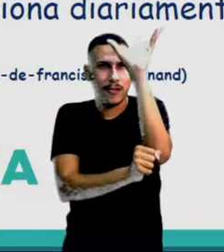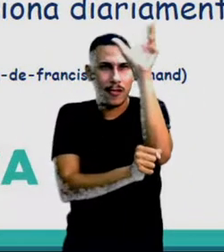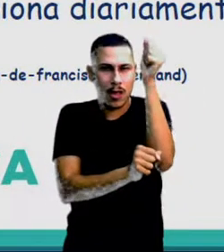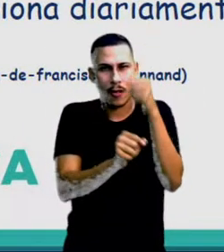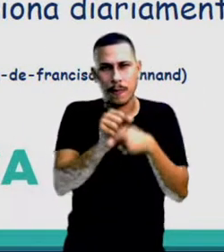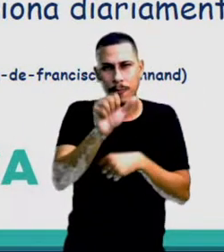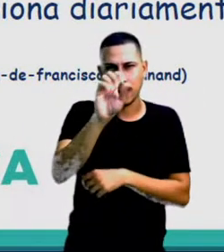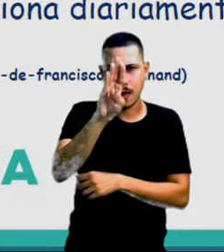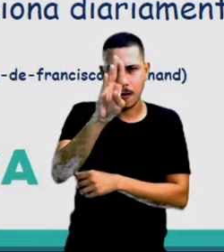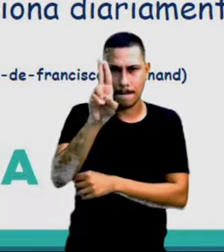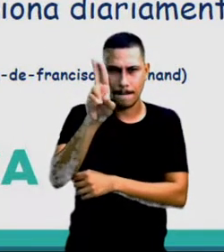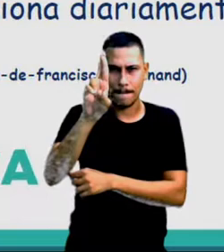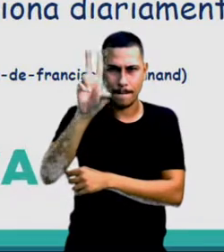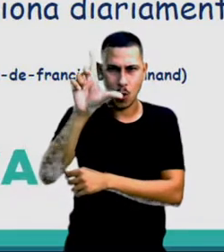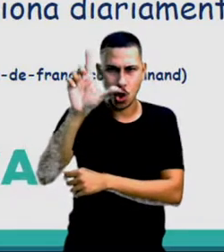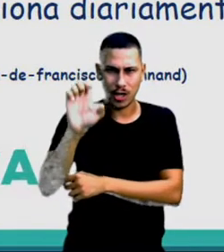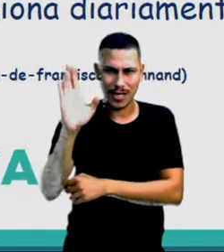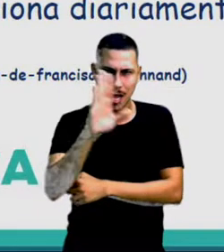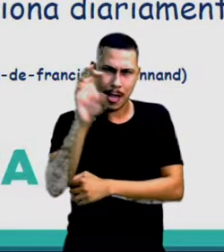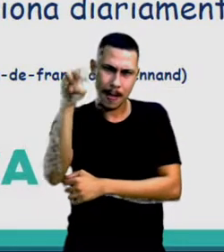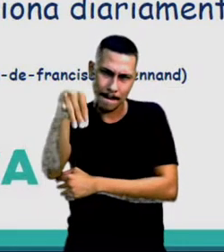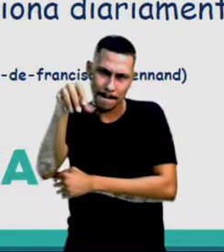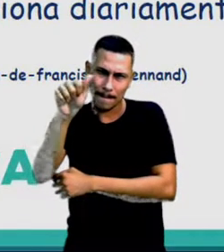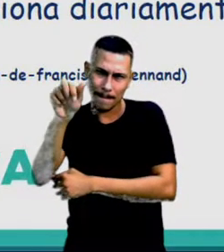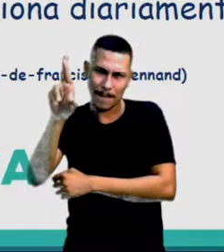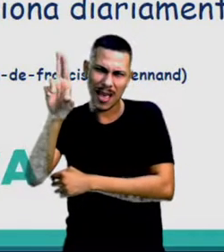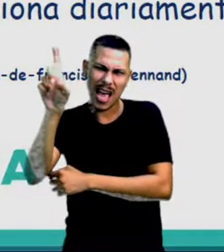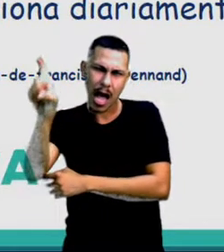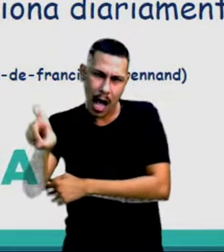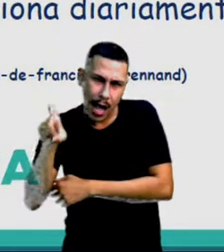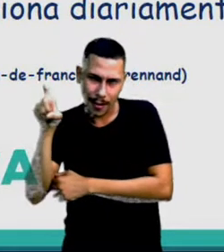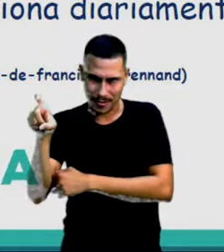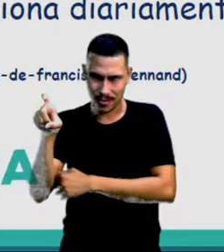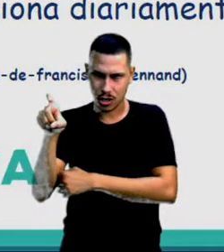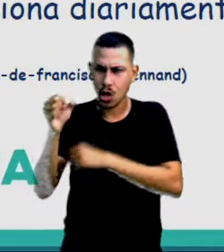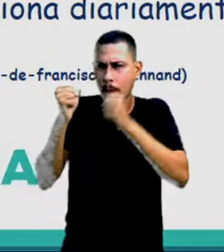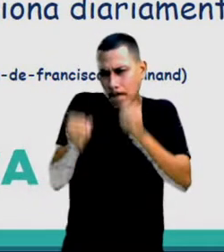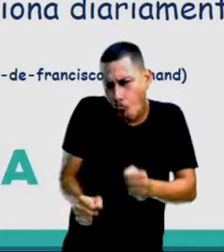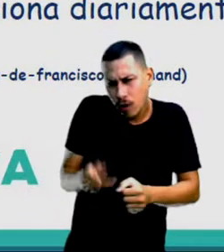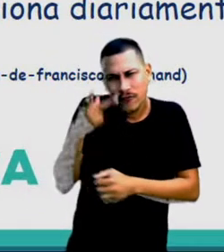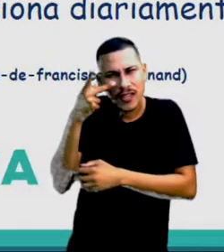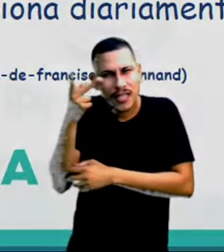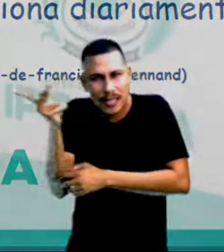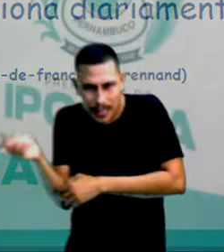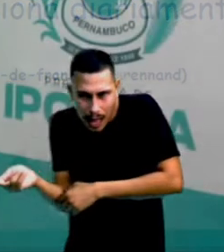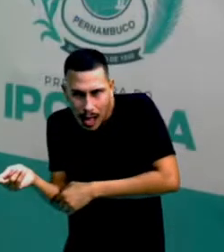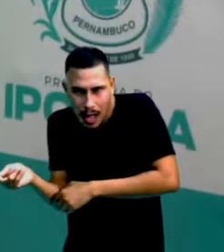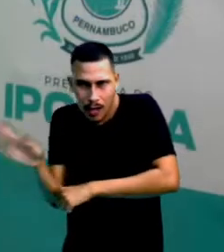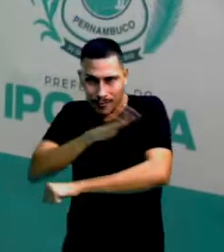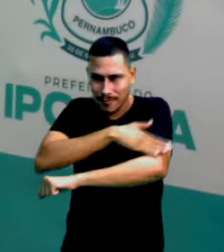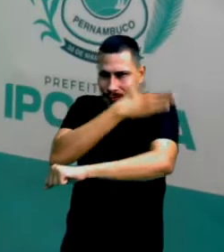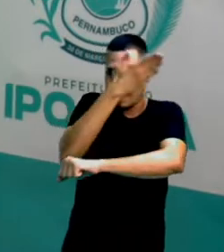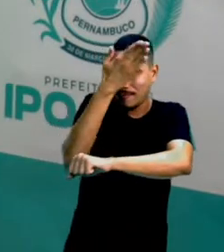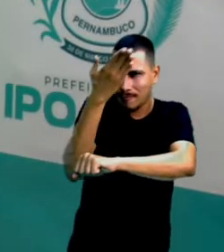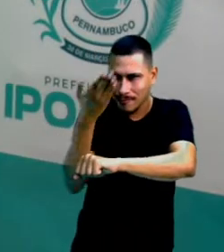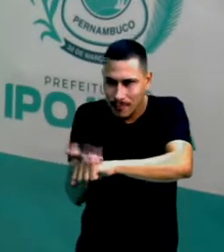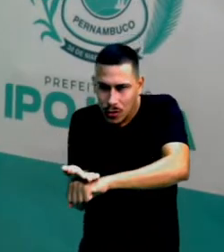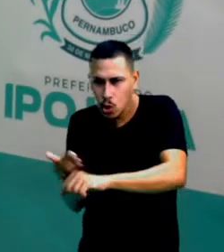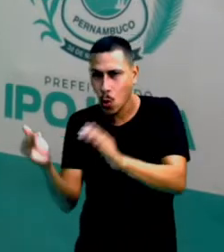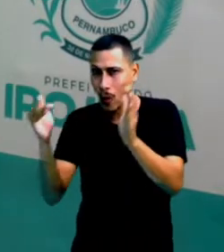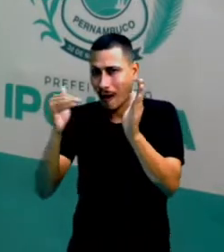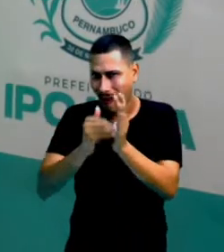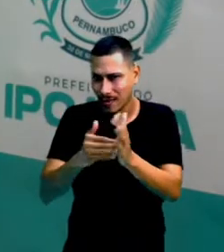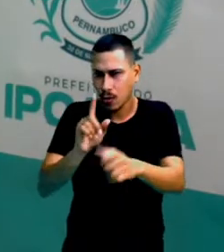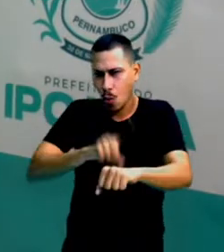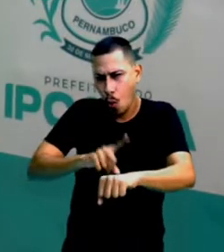travessia do Marco Zero até o parque funciona diariamente das 7 às 17 horas, ou seja, você está aqui no